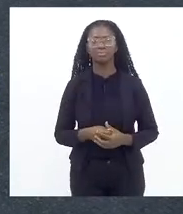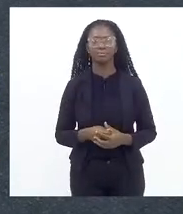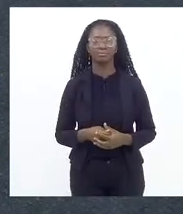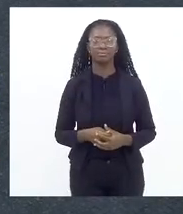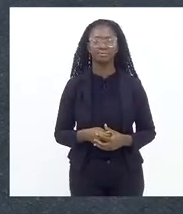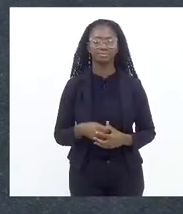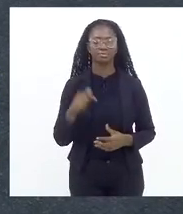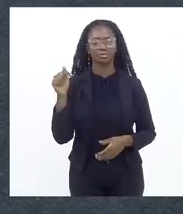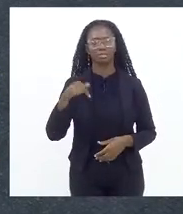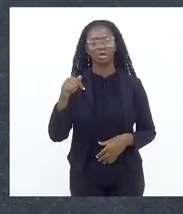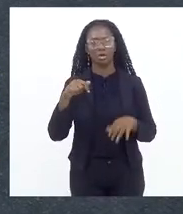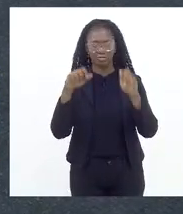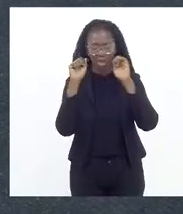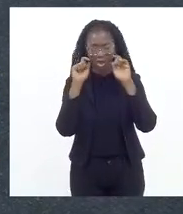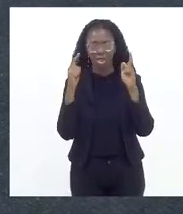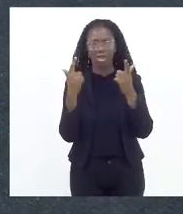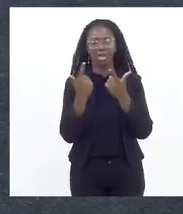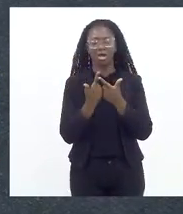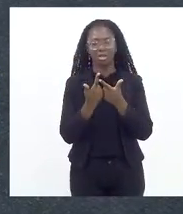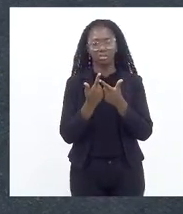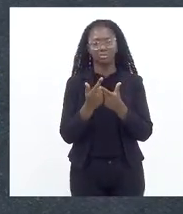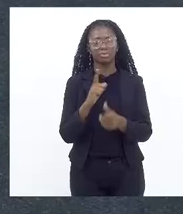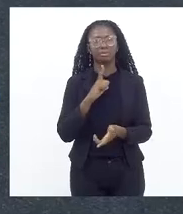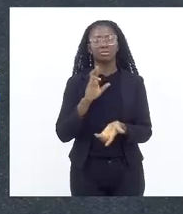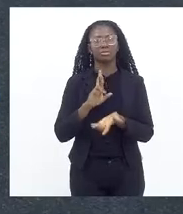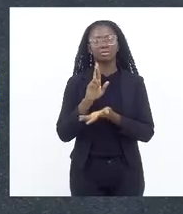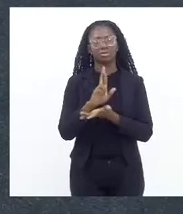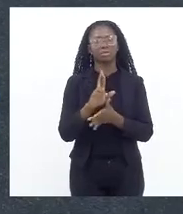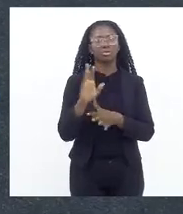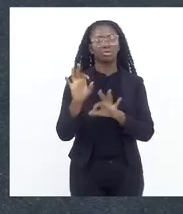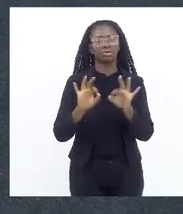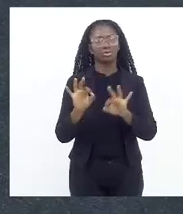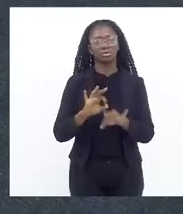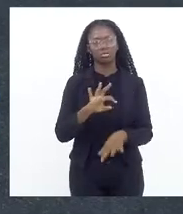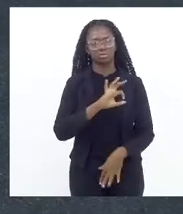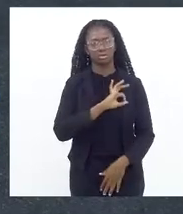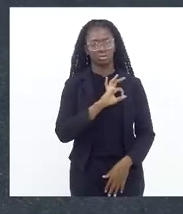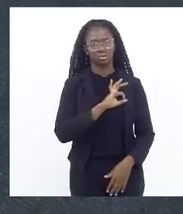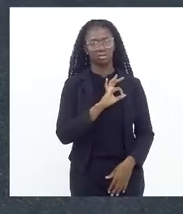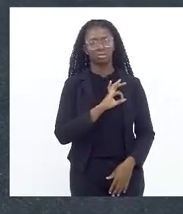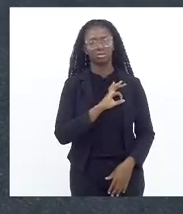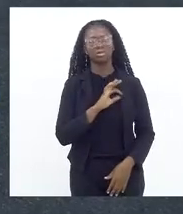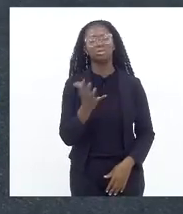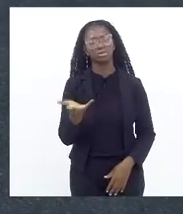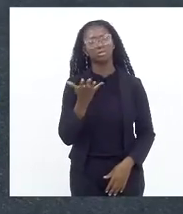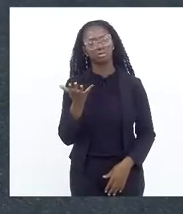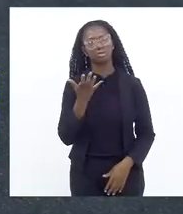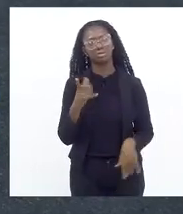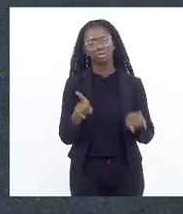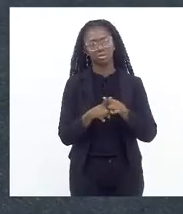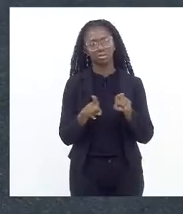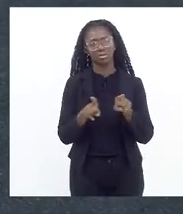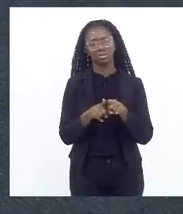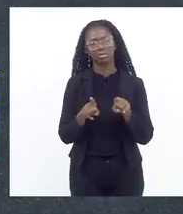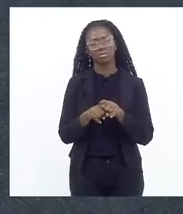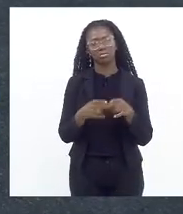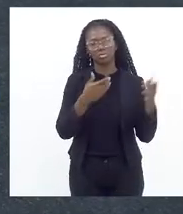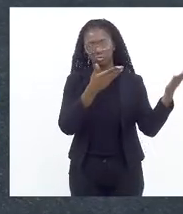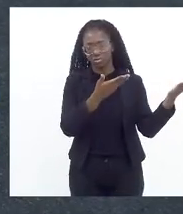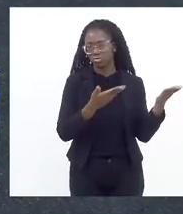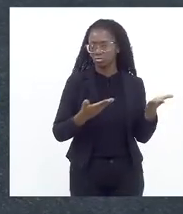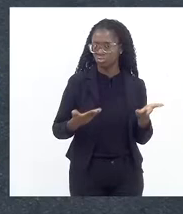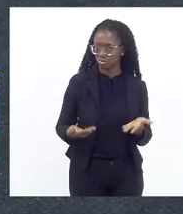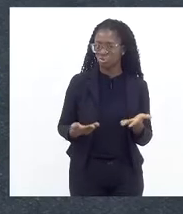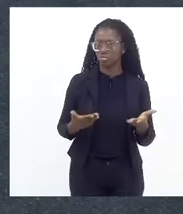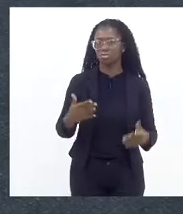uma importante representação das organizações policiais, a gente quer desde já deixar esse convite para